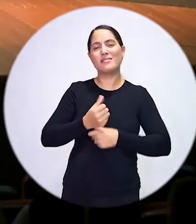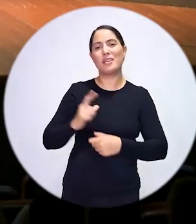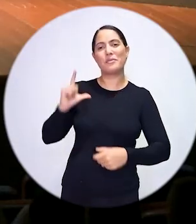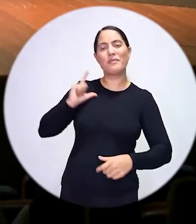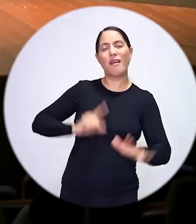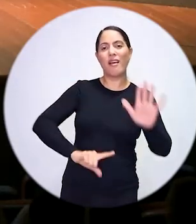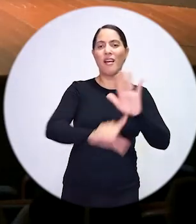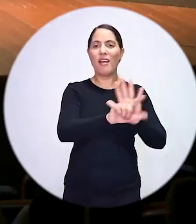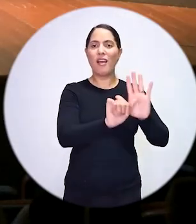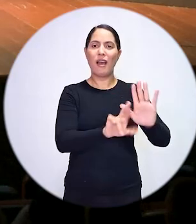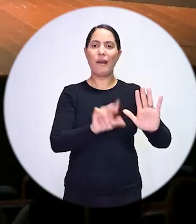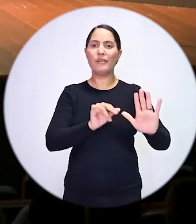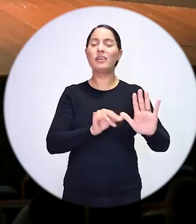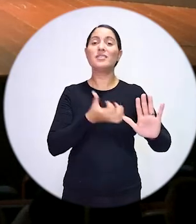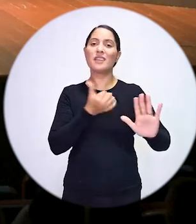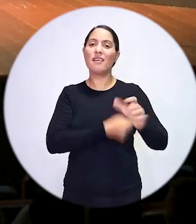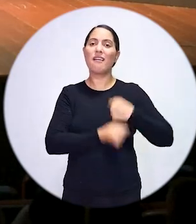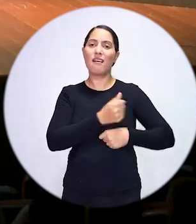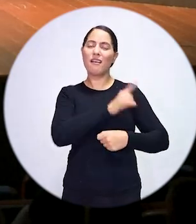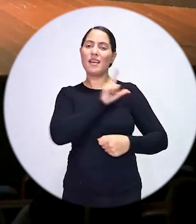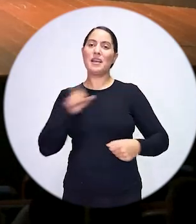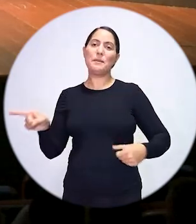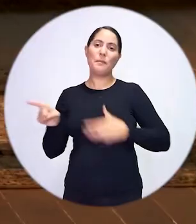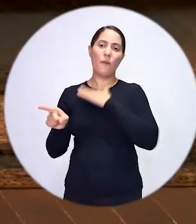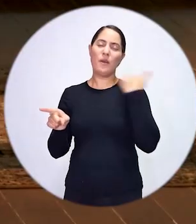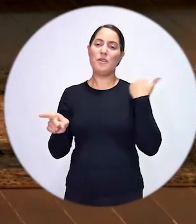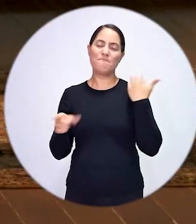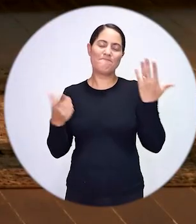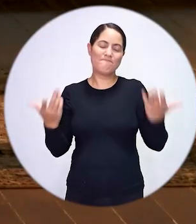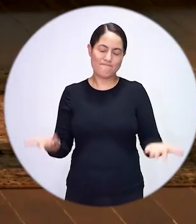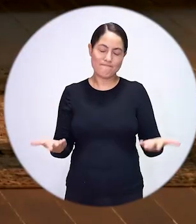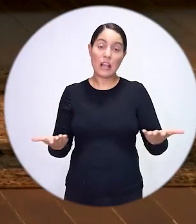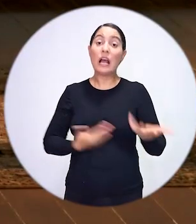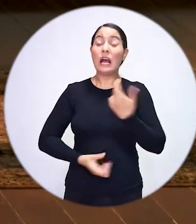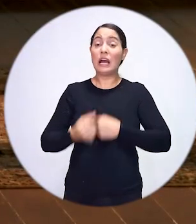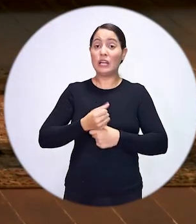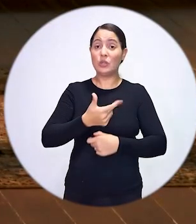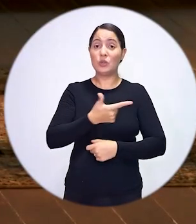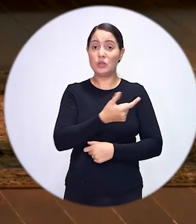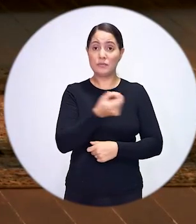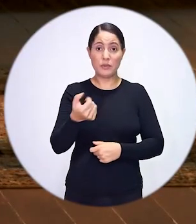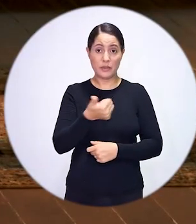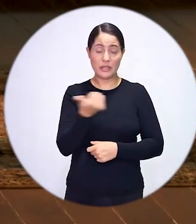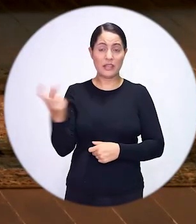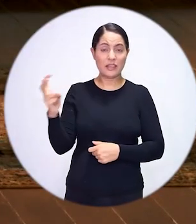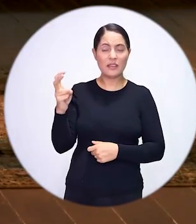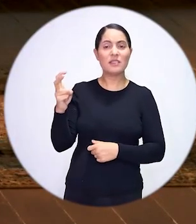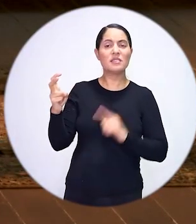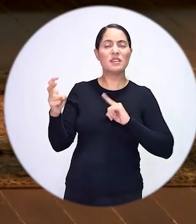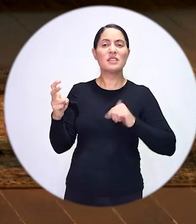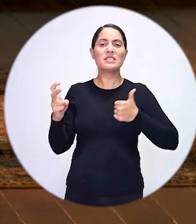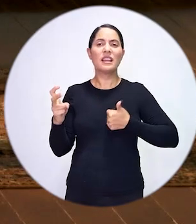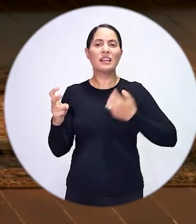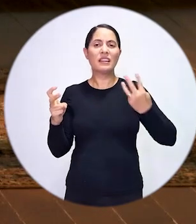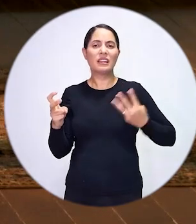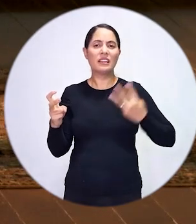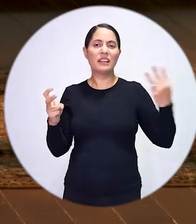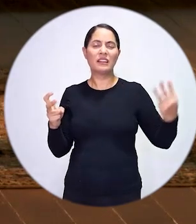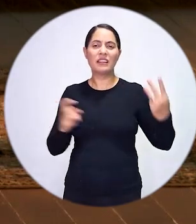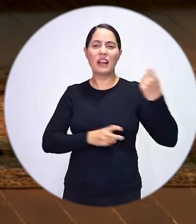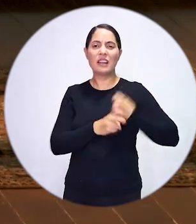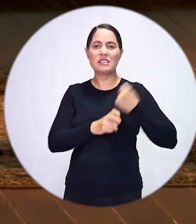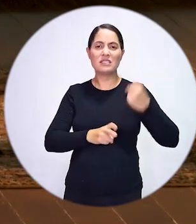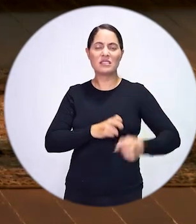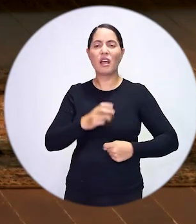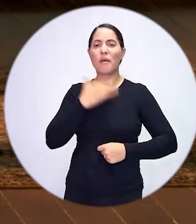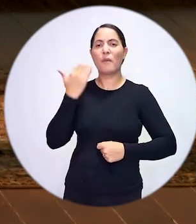Lei Áurea, que concedeu a liberdade dos escravizados. Em 2015, 133 anos após sua